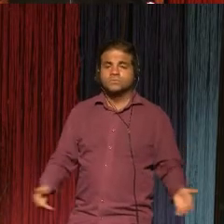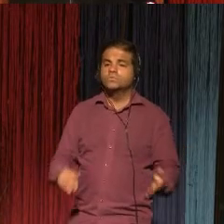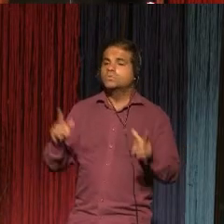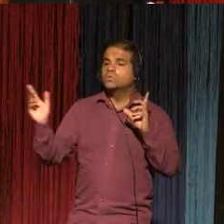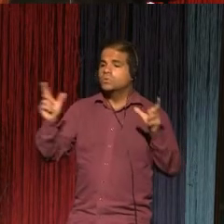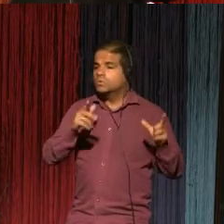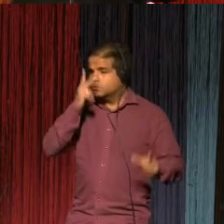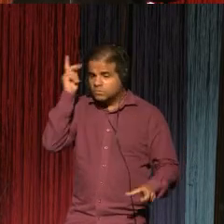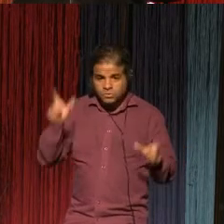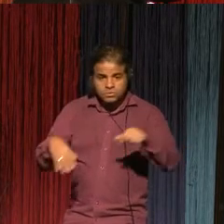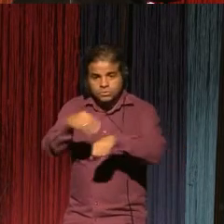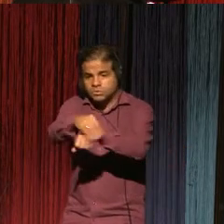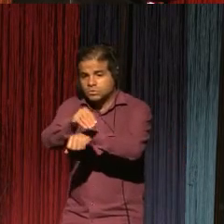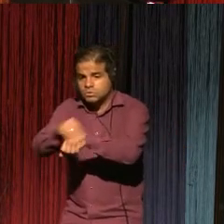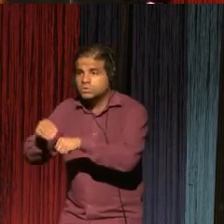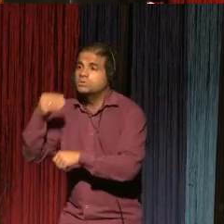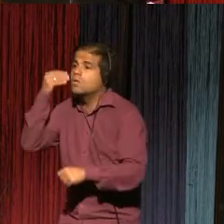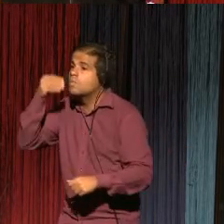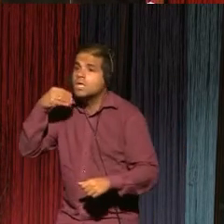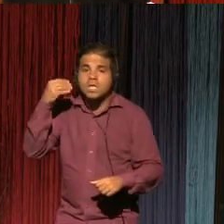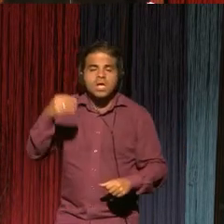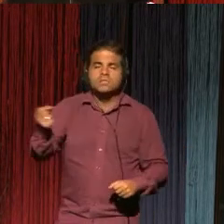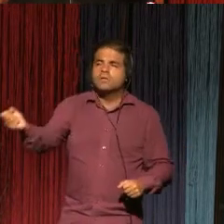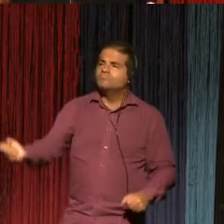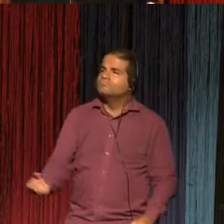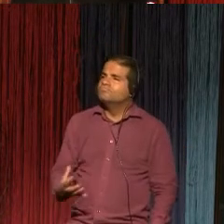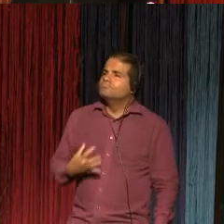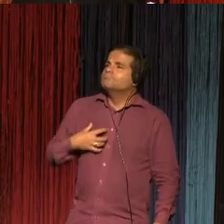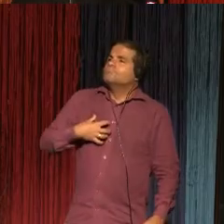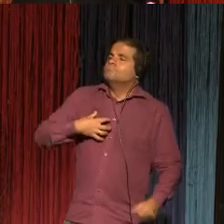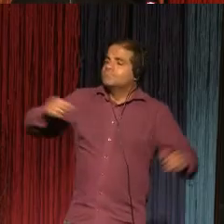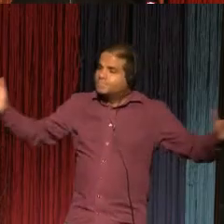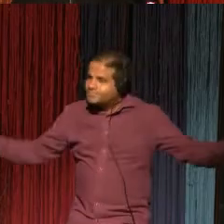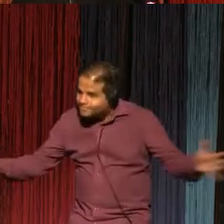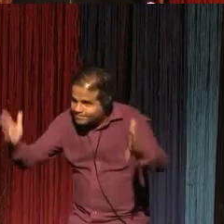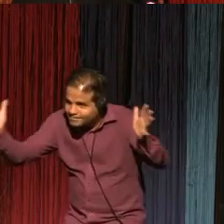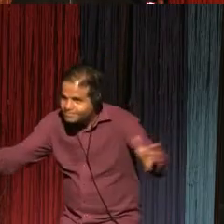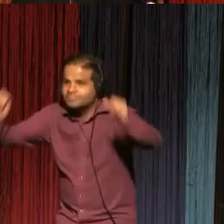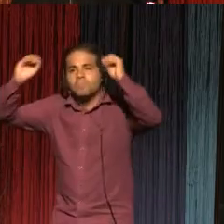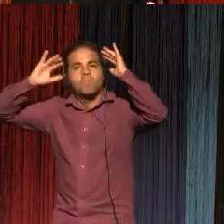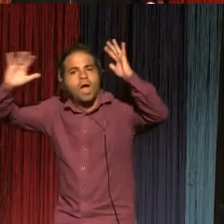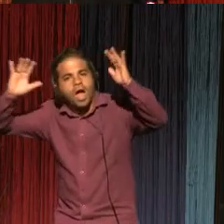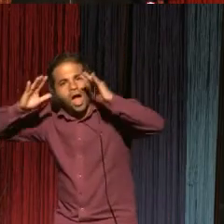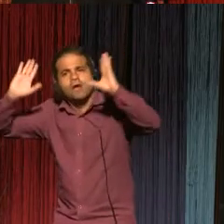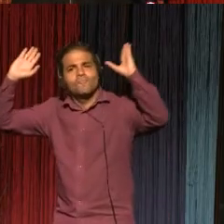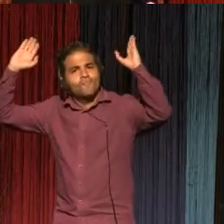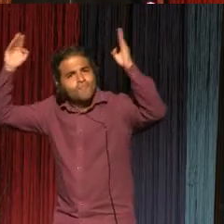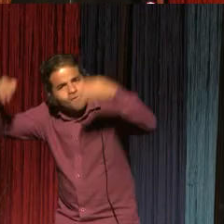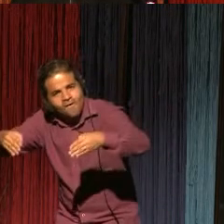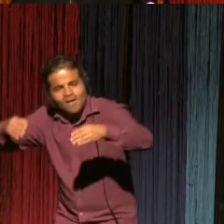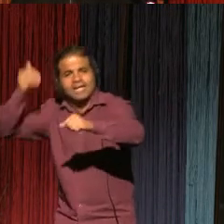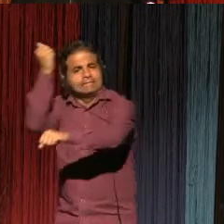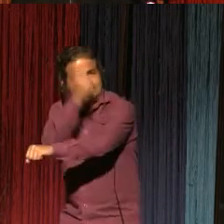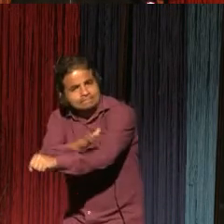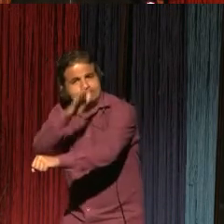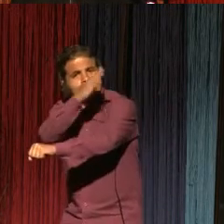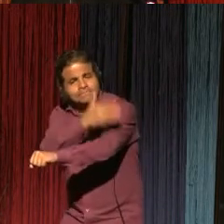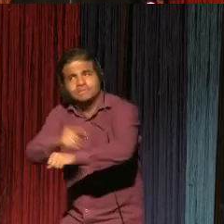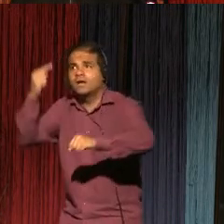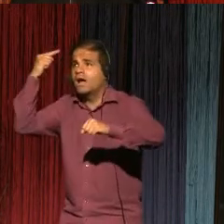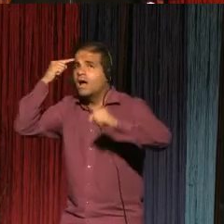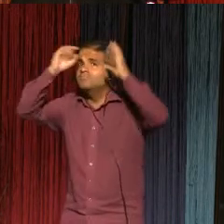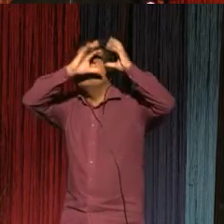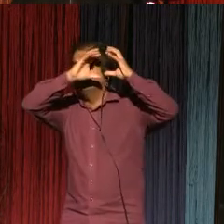onde os mentores e as experiências inspiram e instigam a imaginação. Focar apenas em treinar a